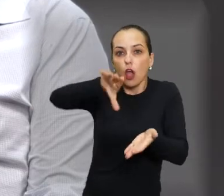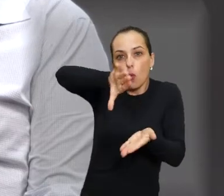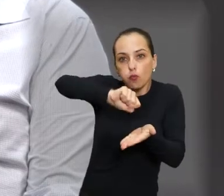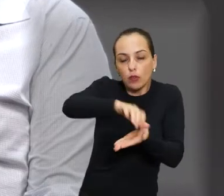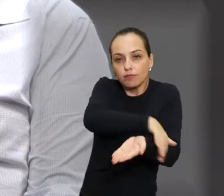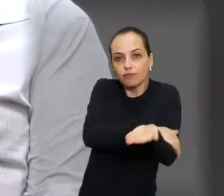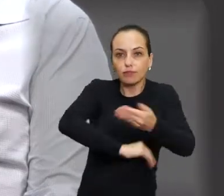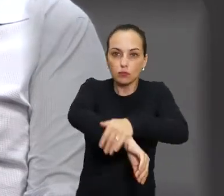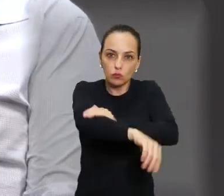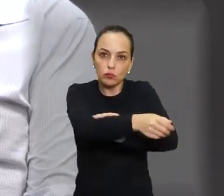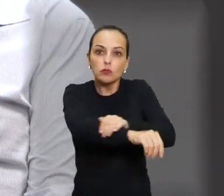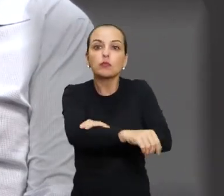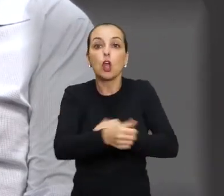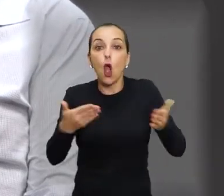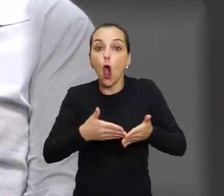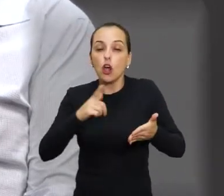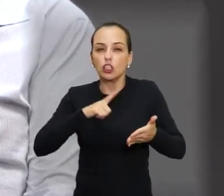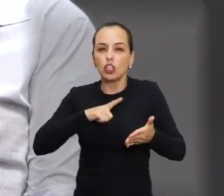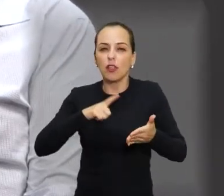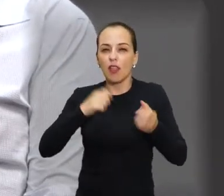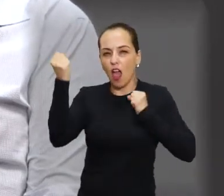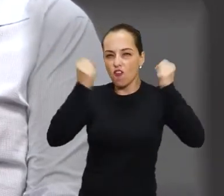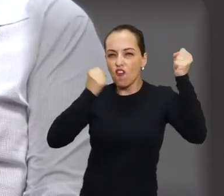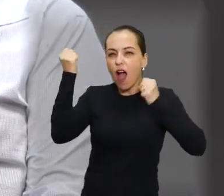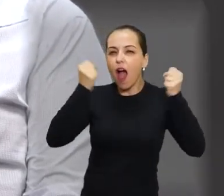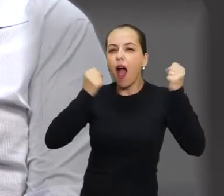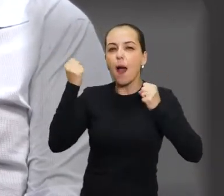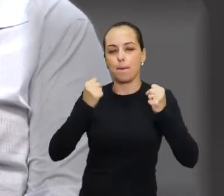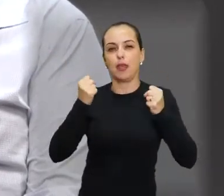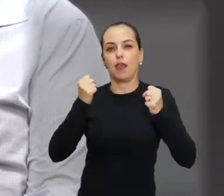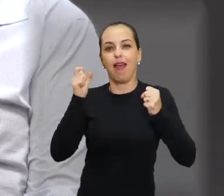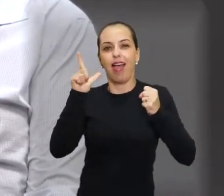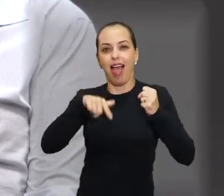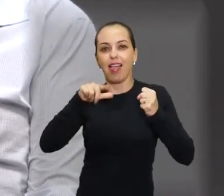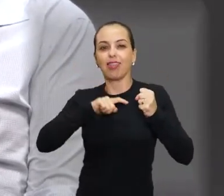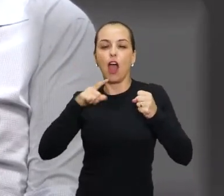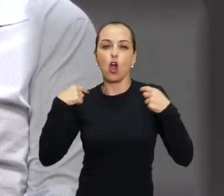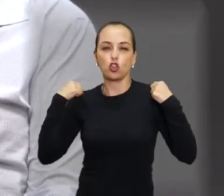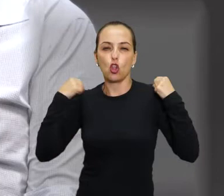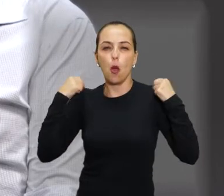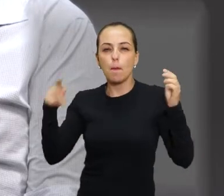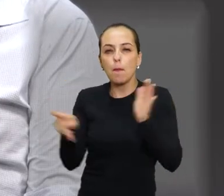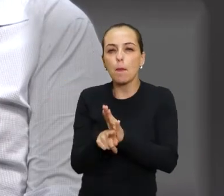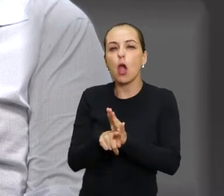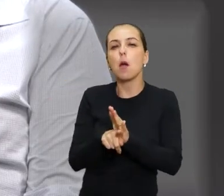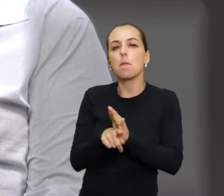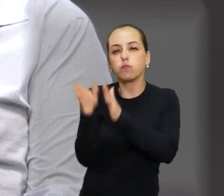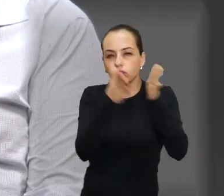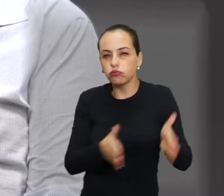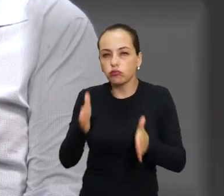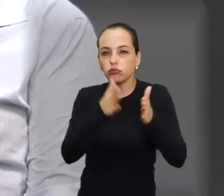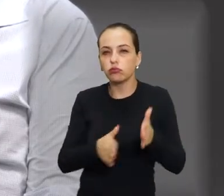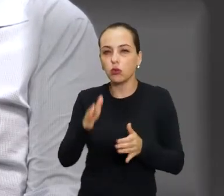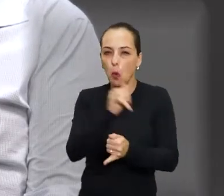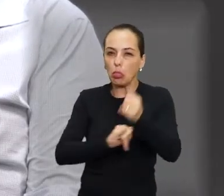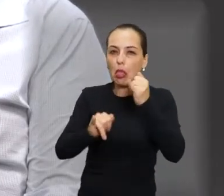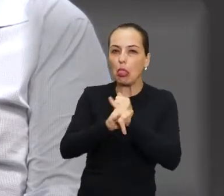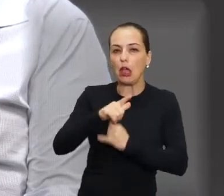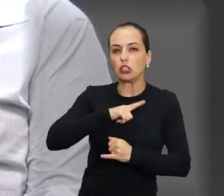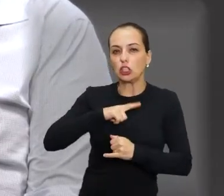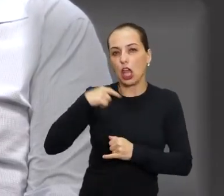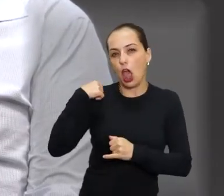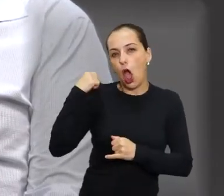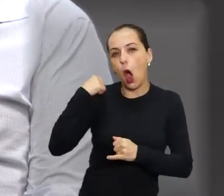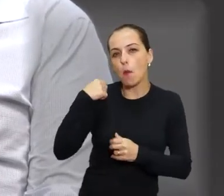dedicam praticamente à fabricação de roupas protetoras. Na internet tem várias marcas que têm fator de proteção